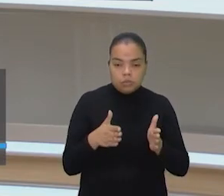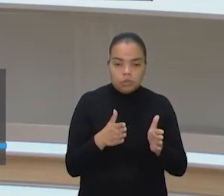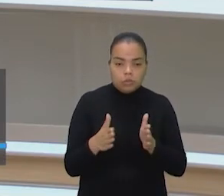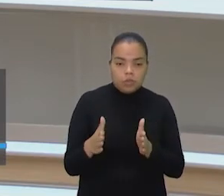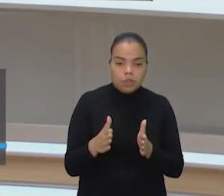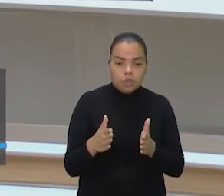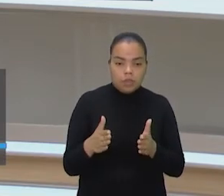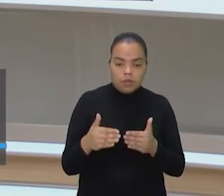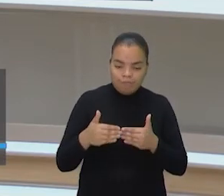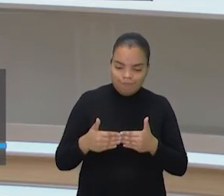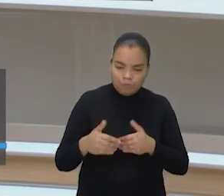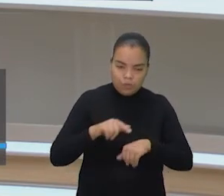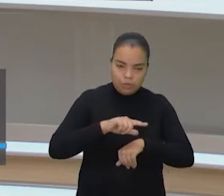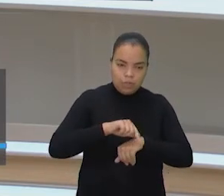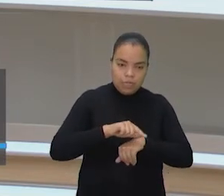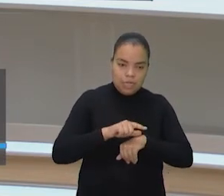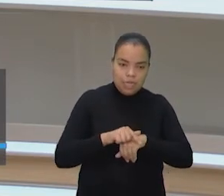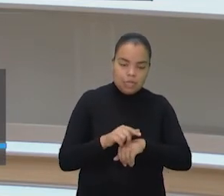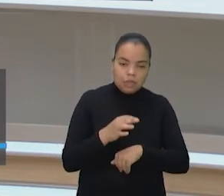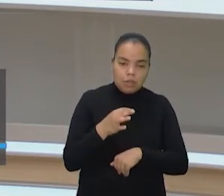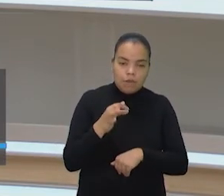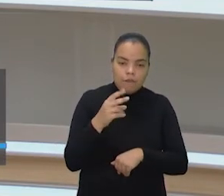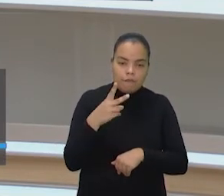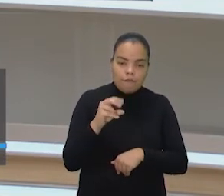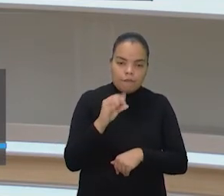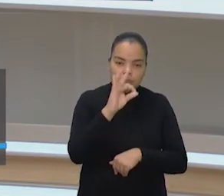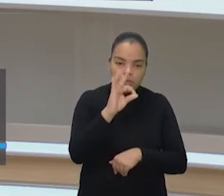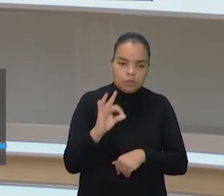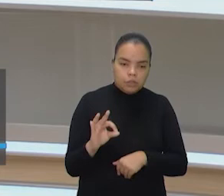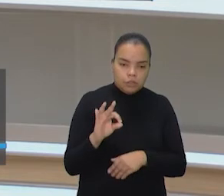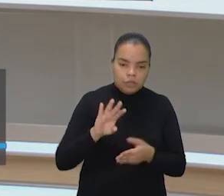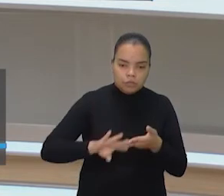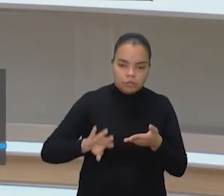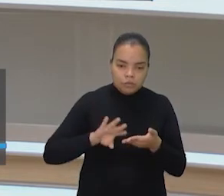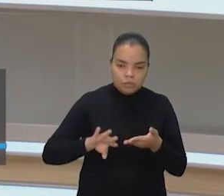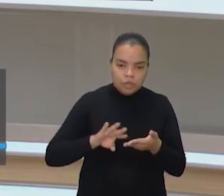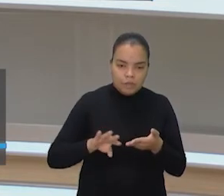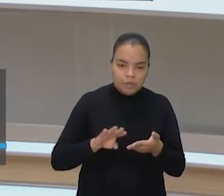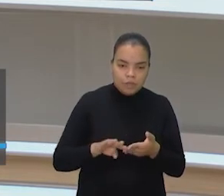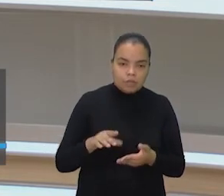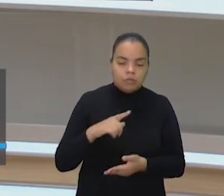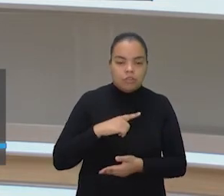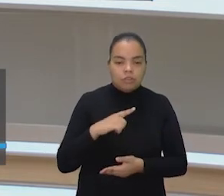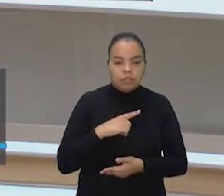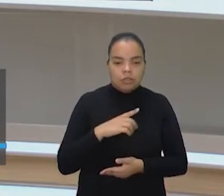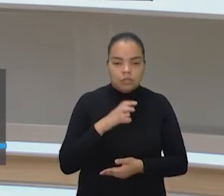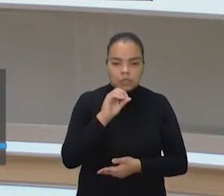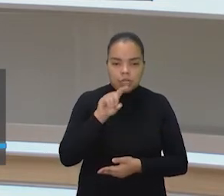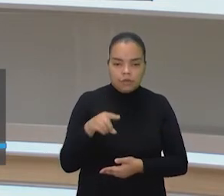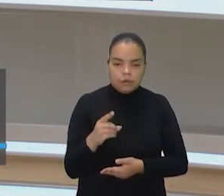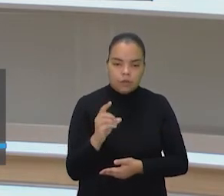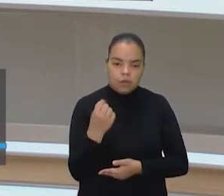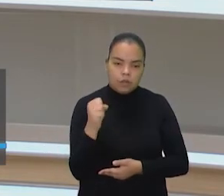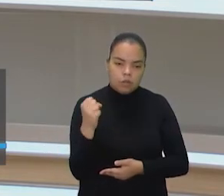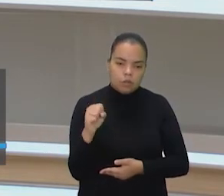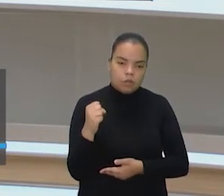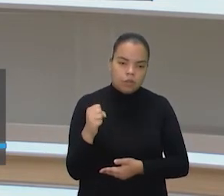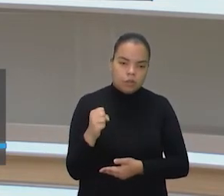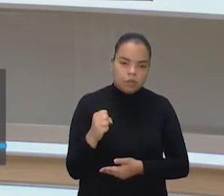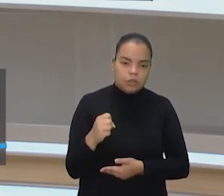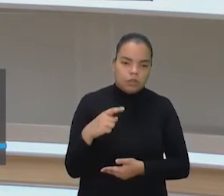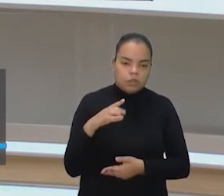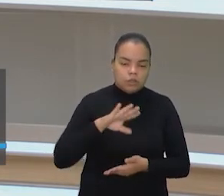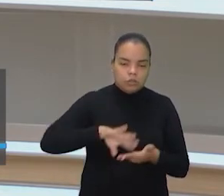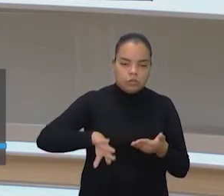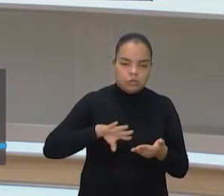tempo, reduzia 20%. Então, a gente tinha o fator 0,8, lembra? 100% é 1, né? Tira 20%,